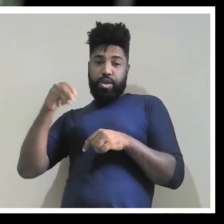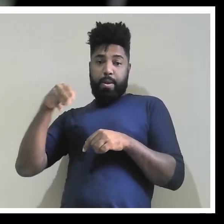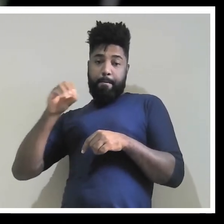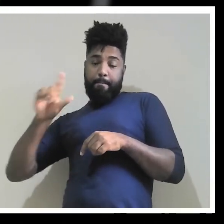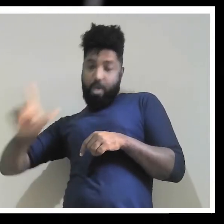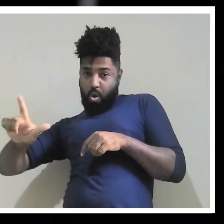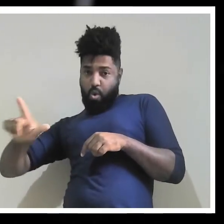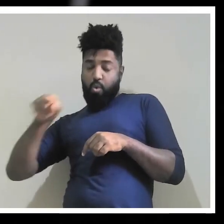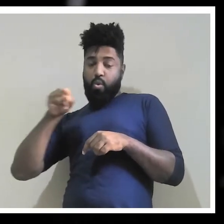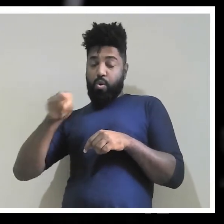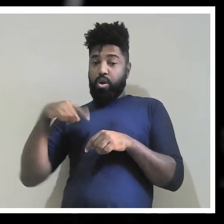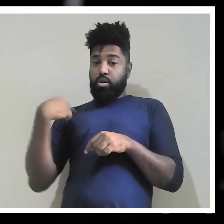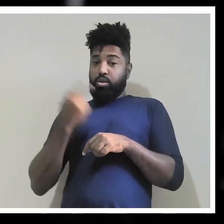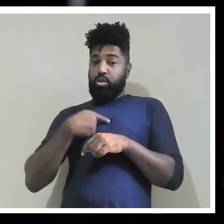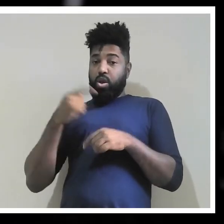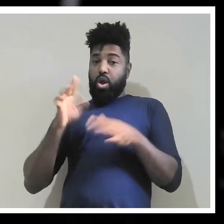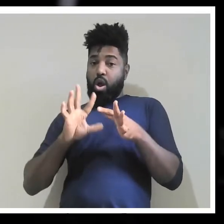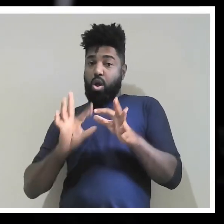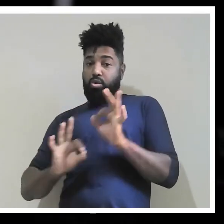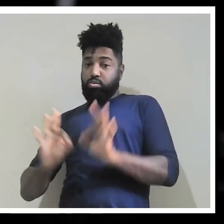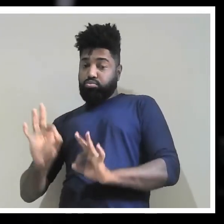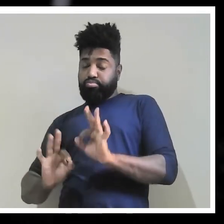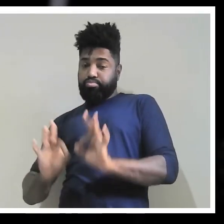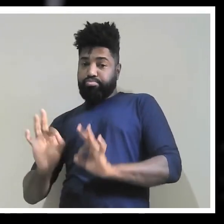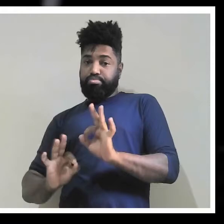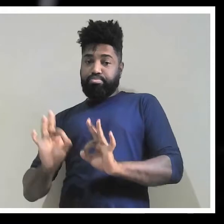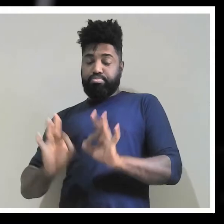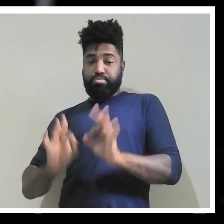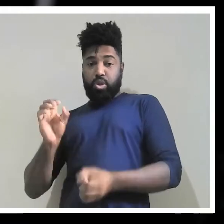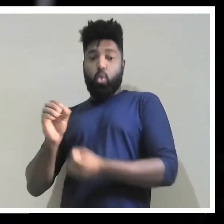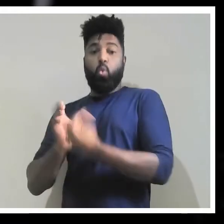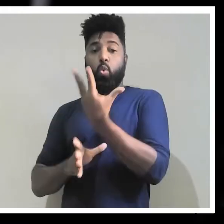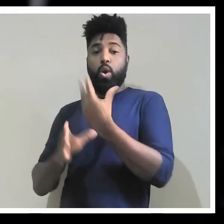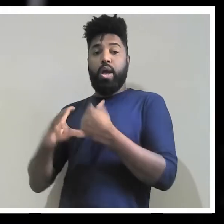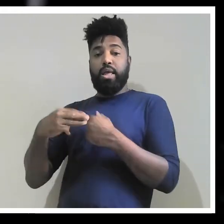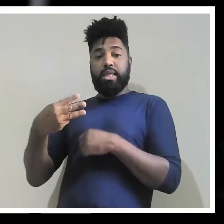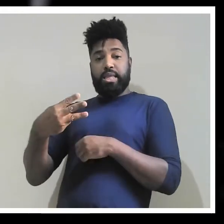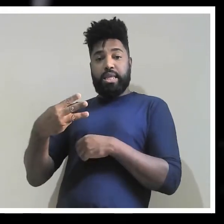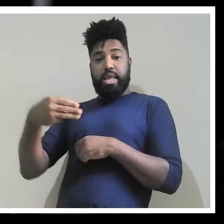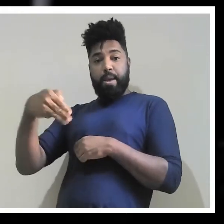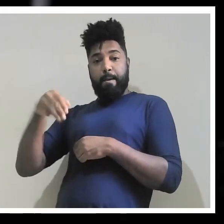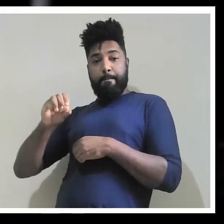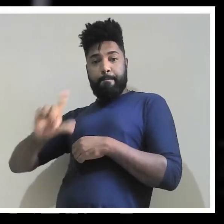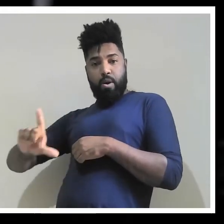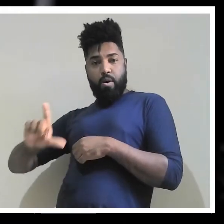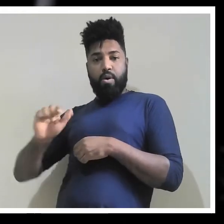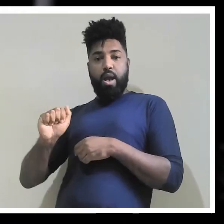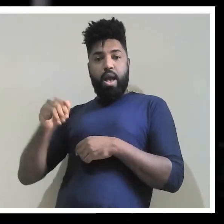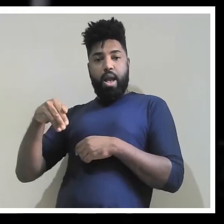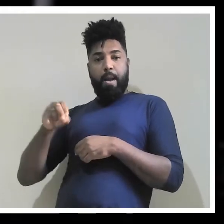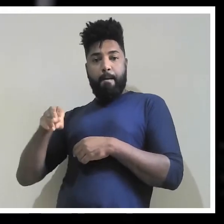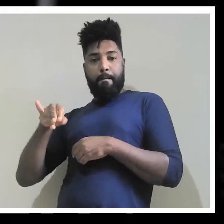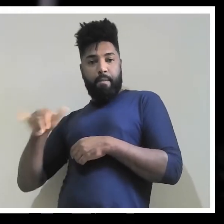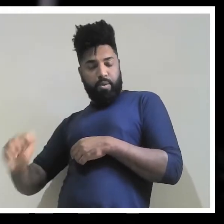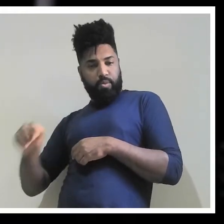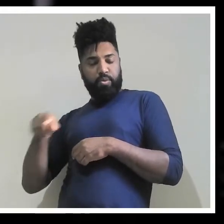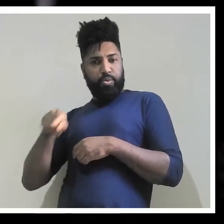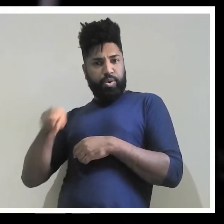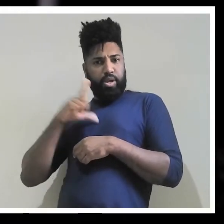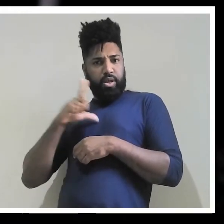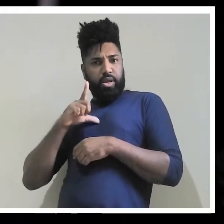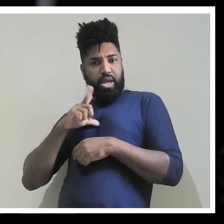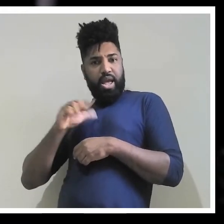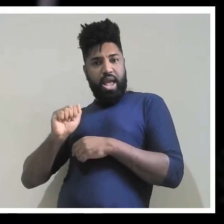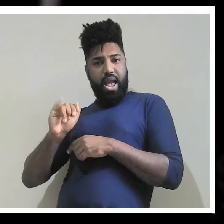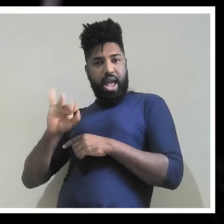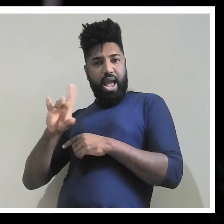nosso sistema deve gerar 3 mol de amônia. Então, em teoria, nós temos um excesso de amônia para poder neutralizar todo esse